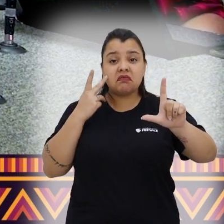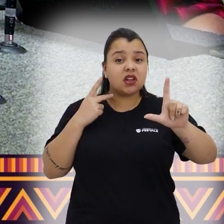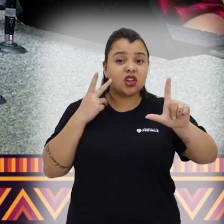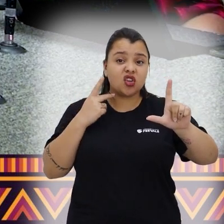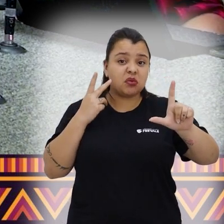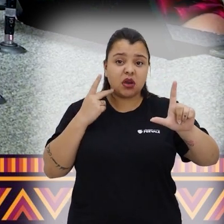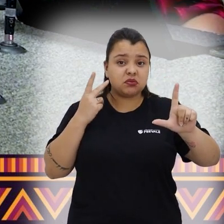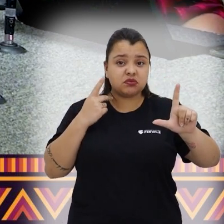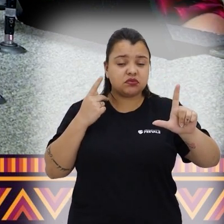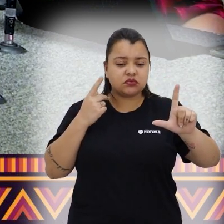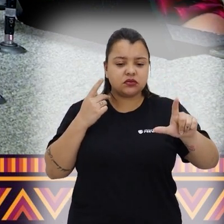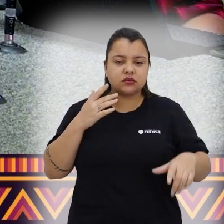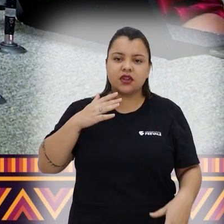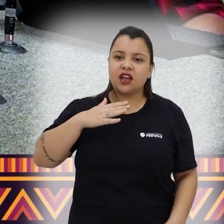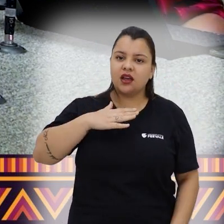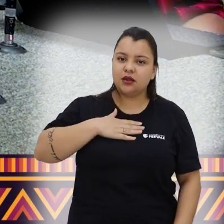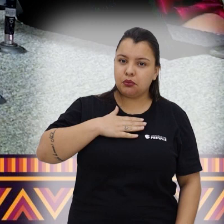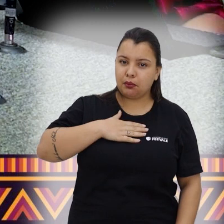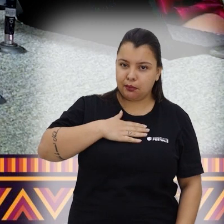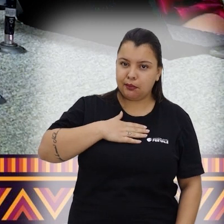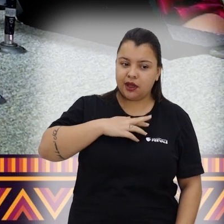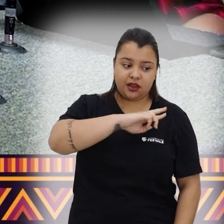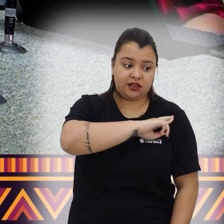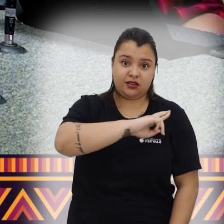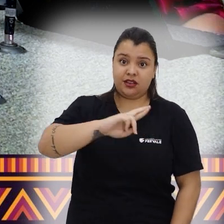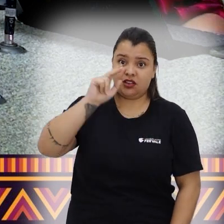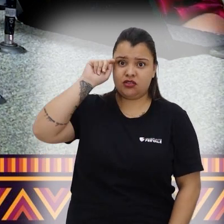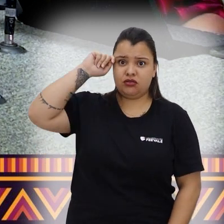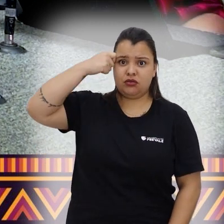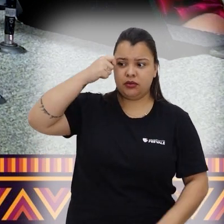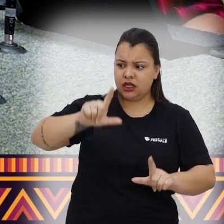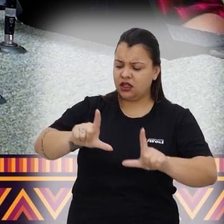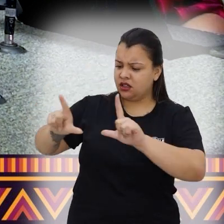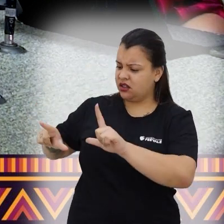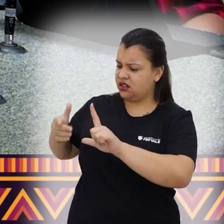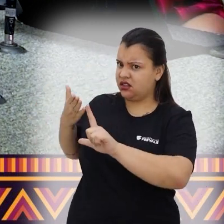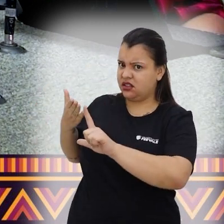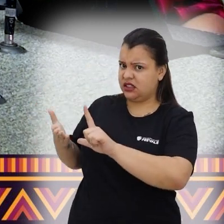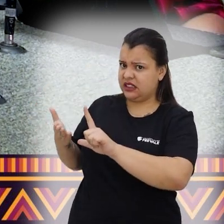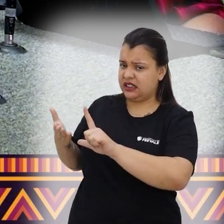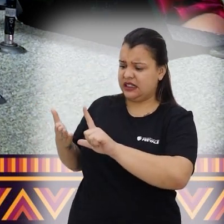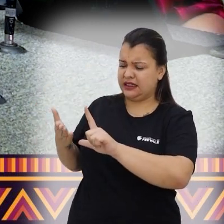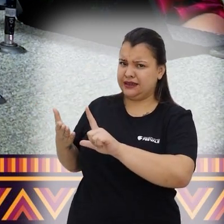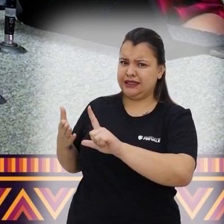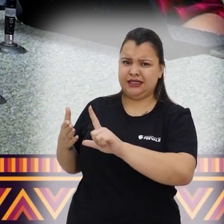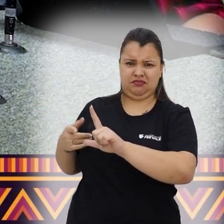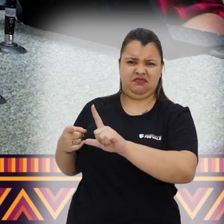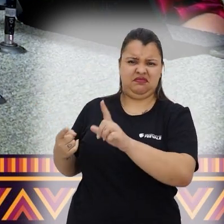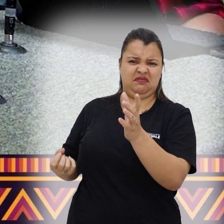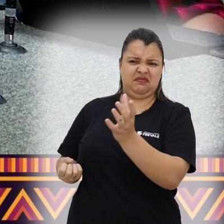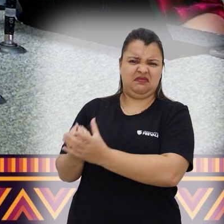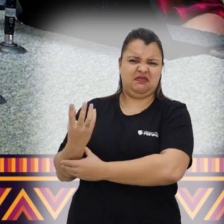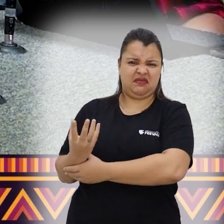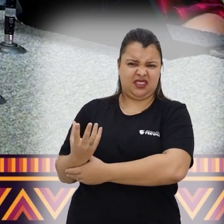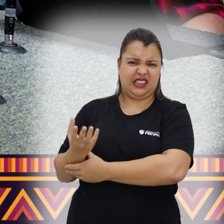normalizados. Enquanto o nosso culto, o nosso rito, ele vai estar sempre vinculado a algo que foi inventado lá